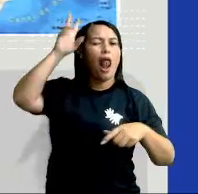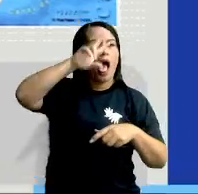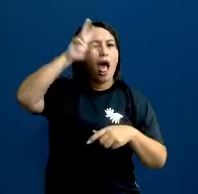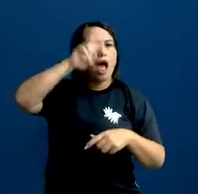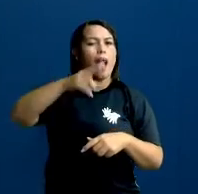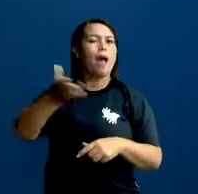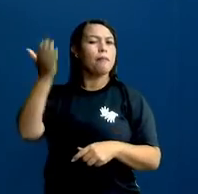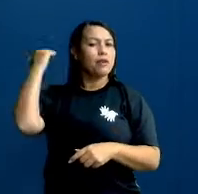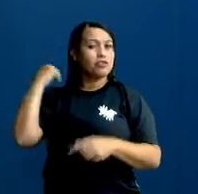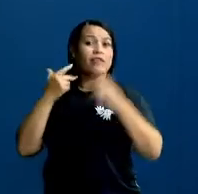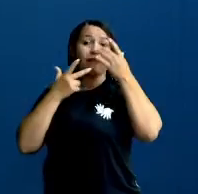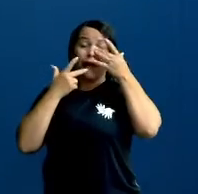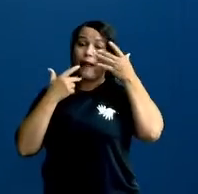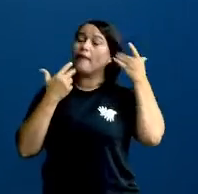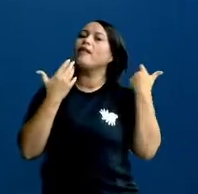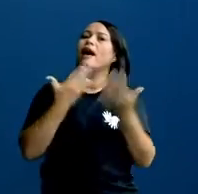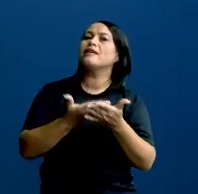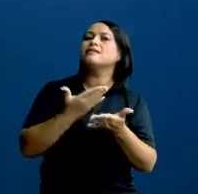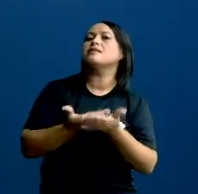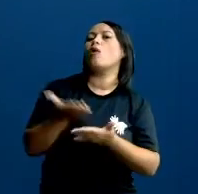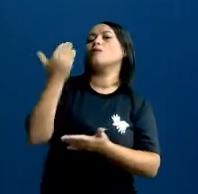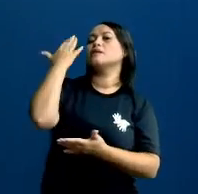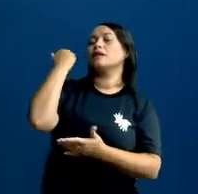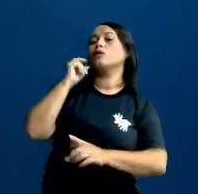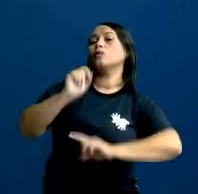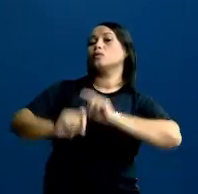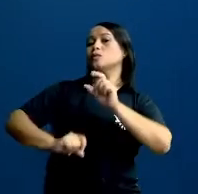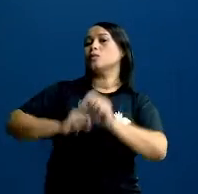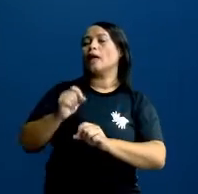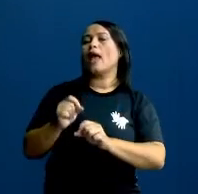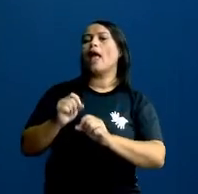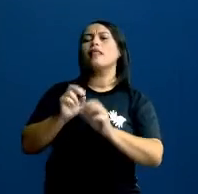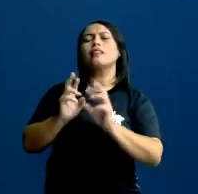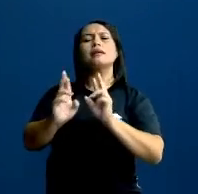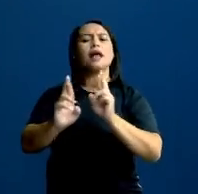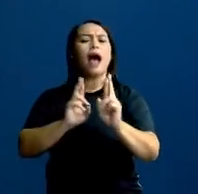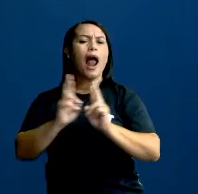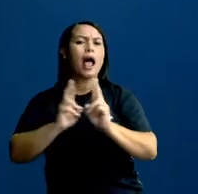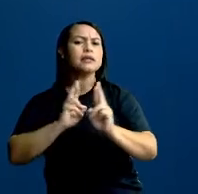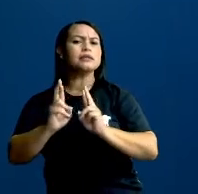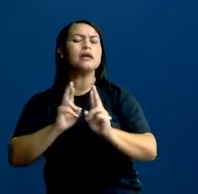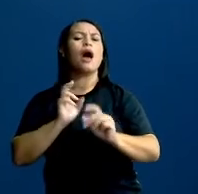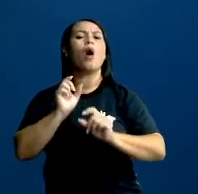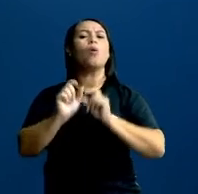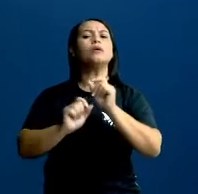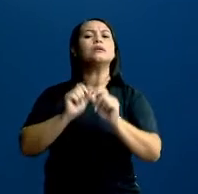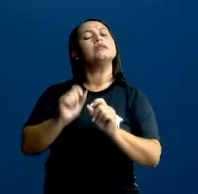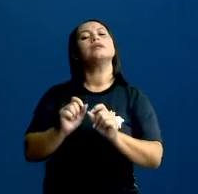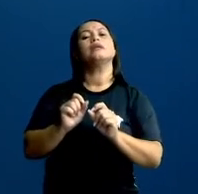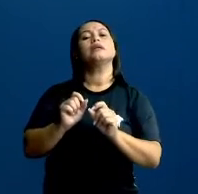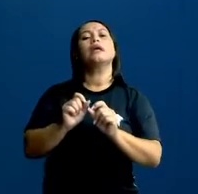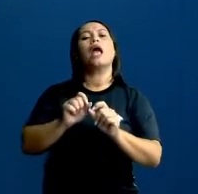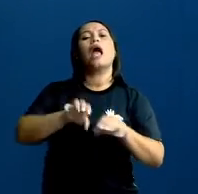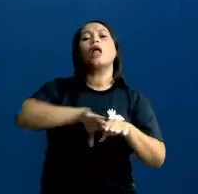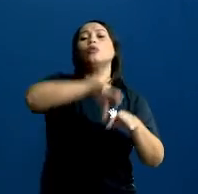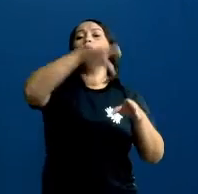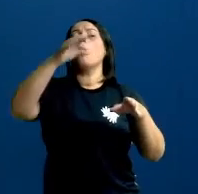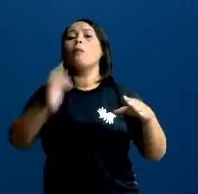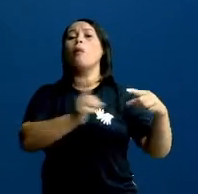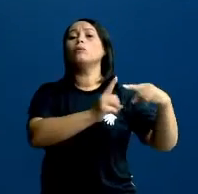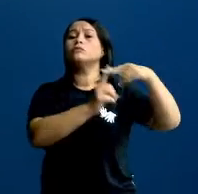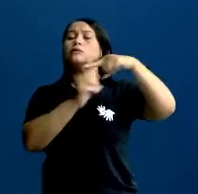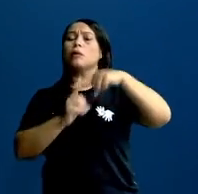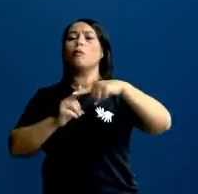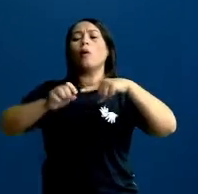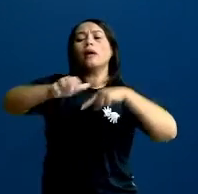gente falou, nas aulas anteriores, dessa relação dali do Monte das Tabocas,